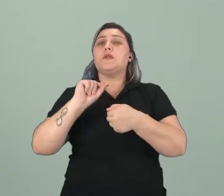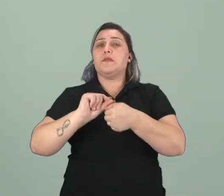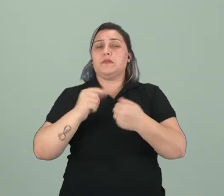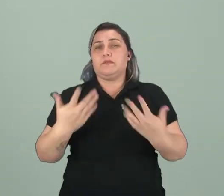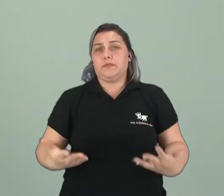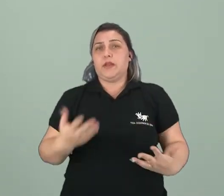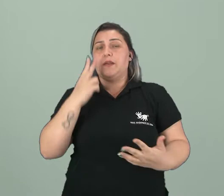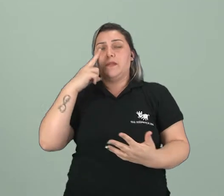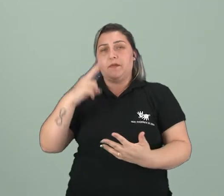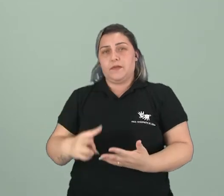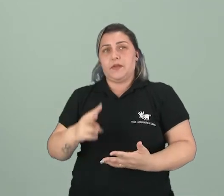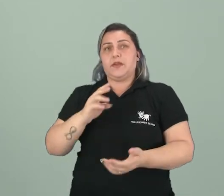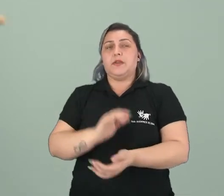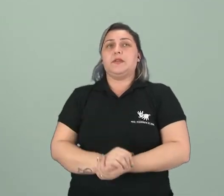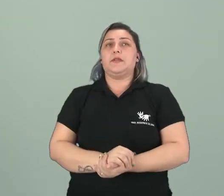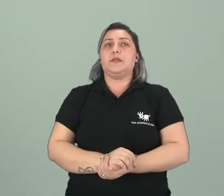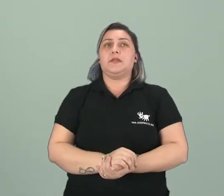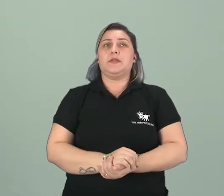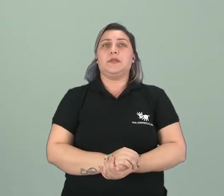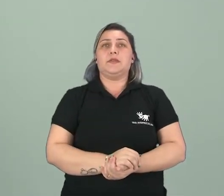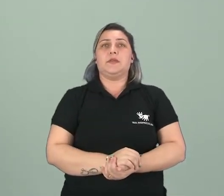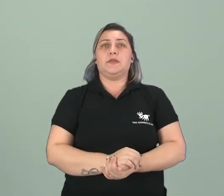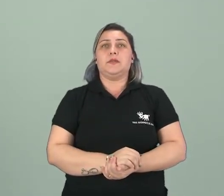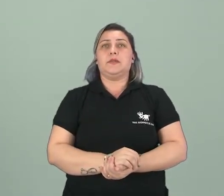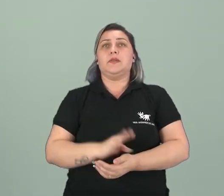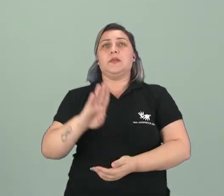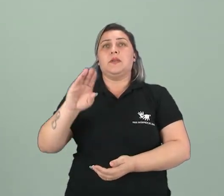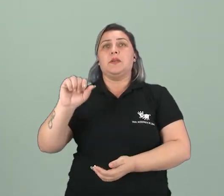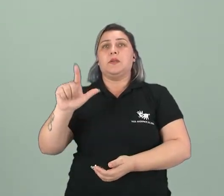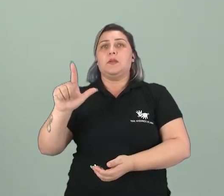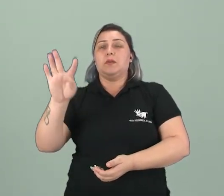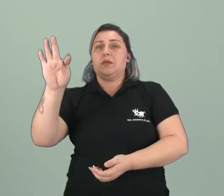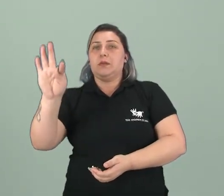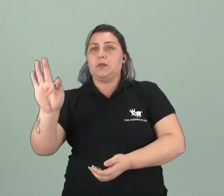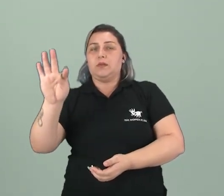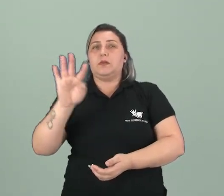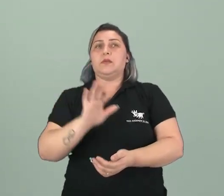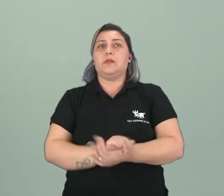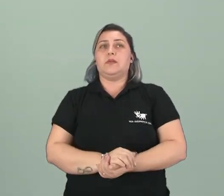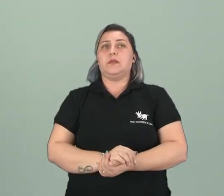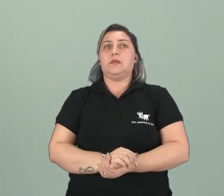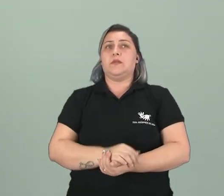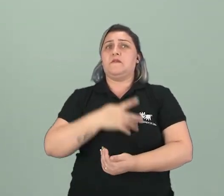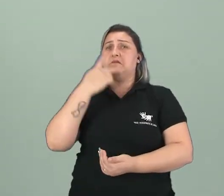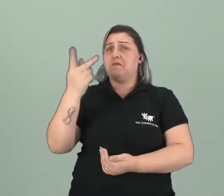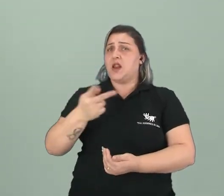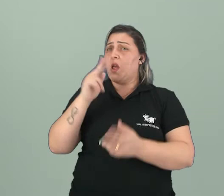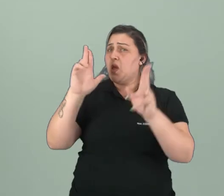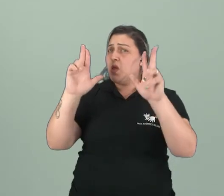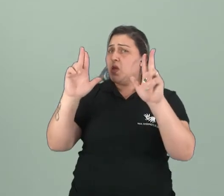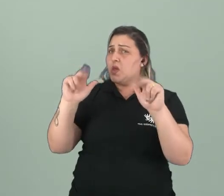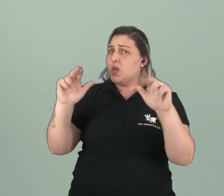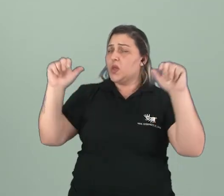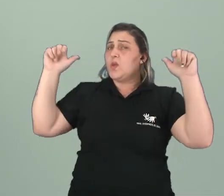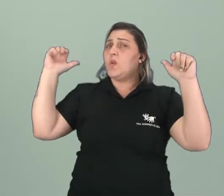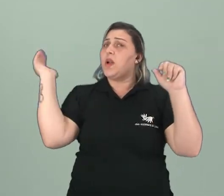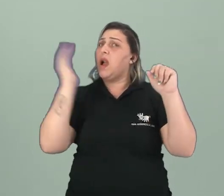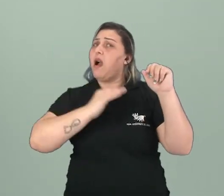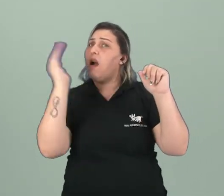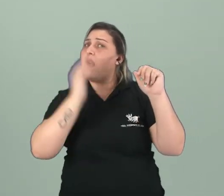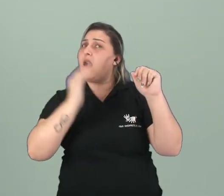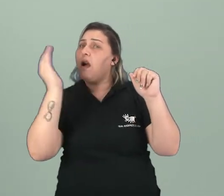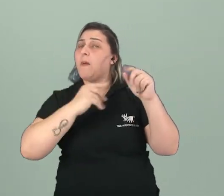a gente acabou de ver, uma das exceções é o Usain Bolt, né? Que falaram que ele nunca seria um